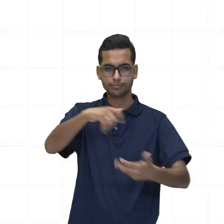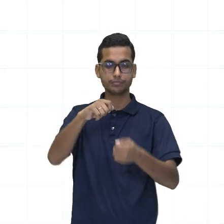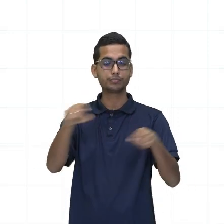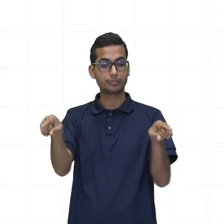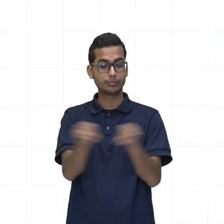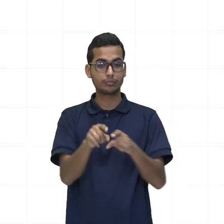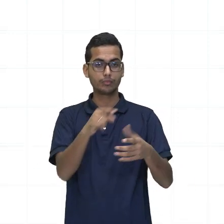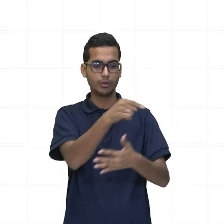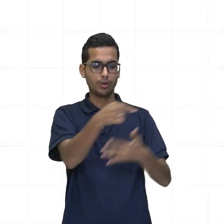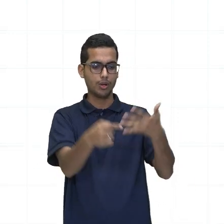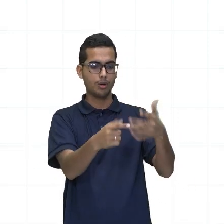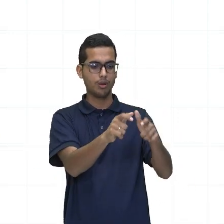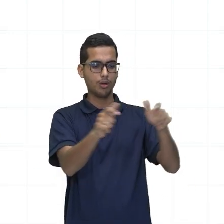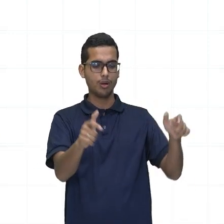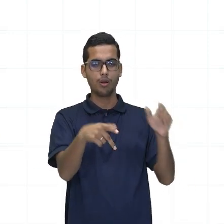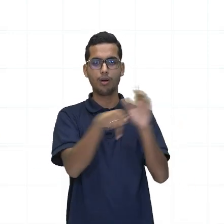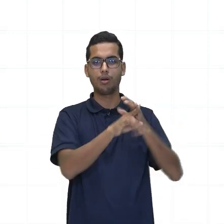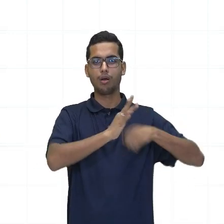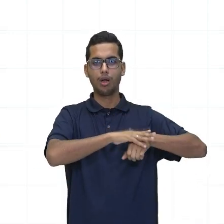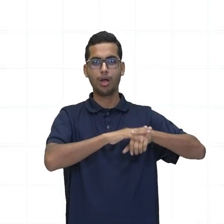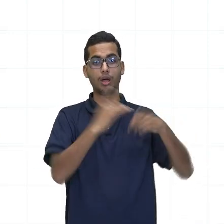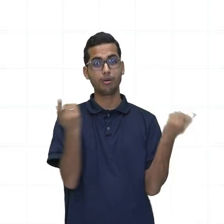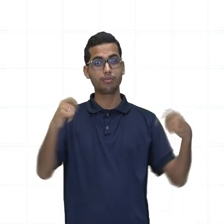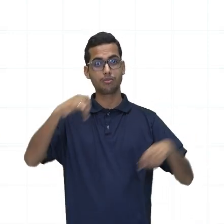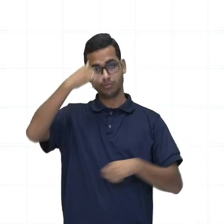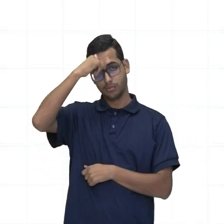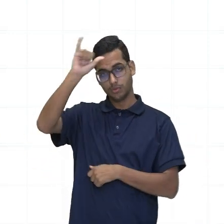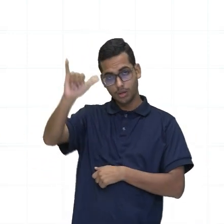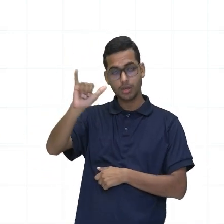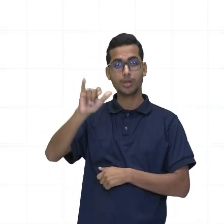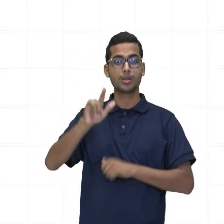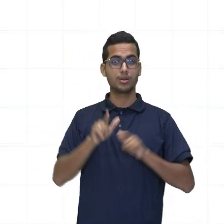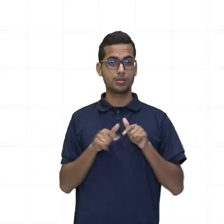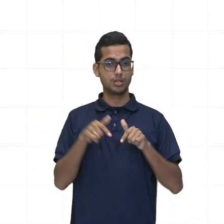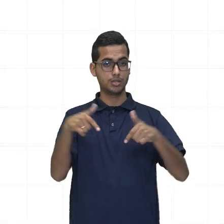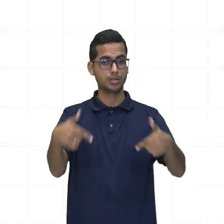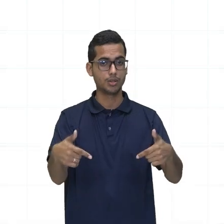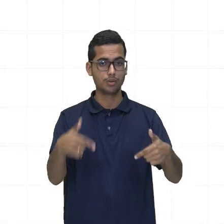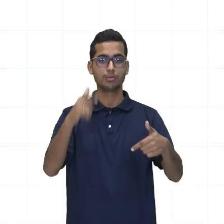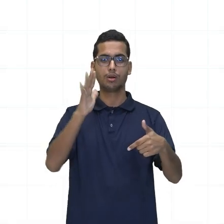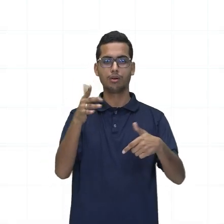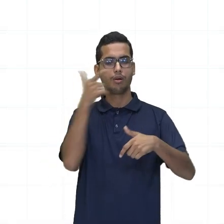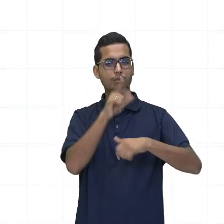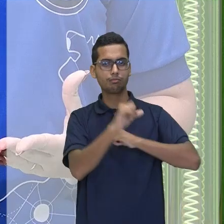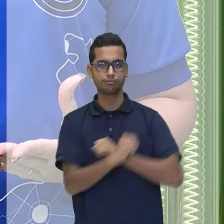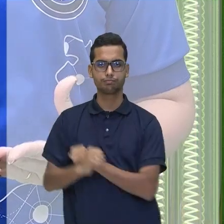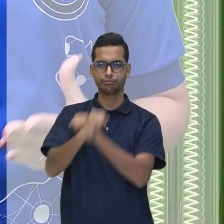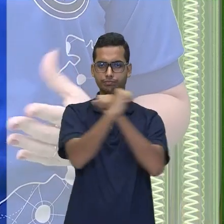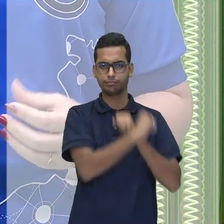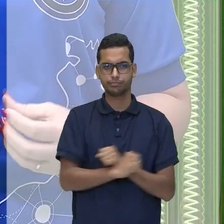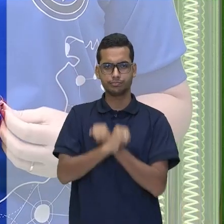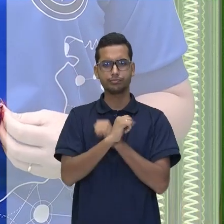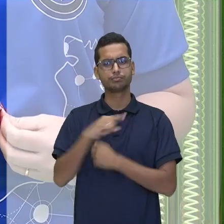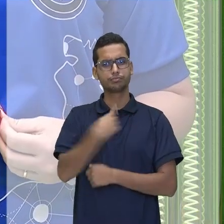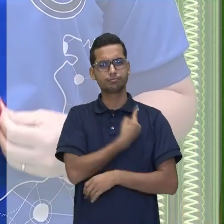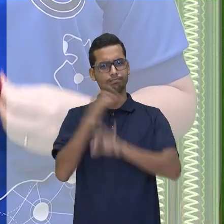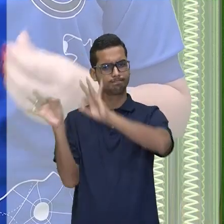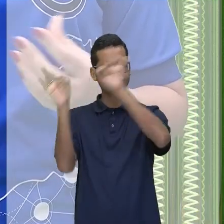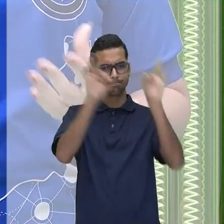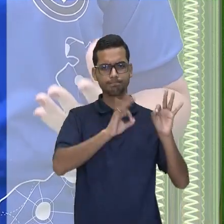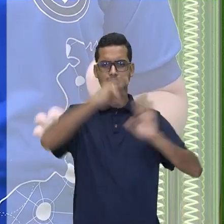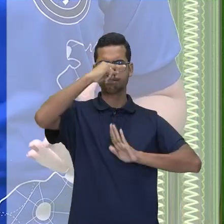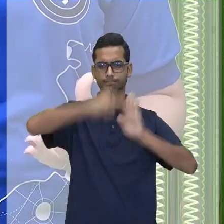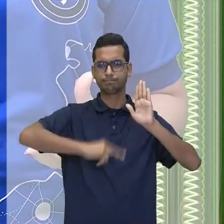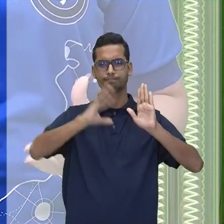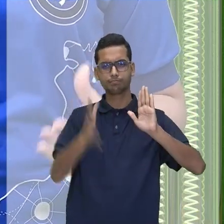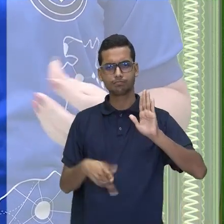de medidas de proteção informadas. Então, como a gente acabou de ler, né, nós temos aí uma